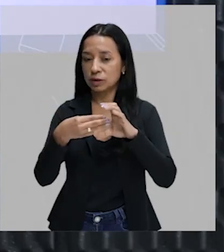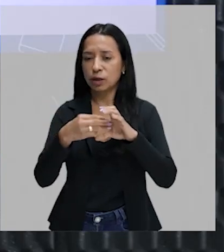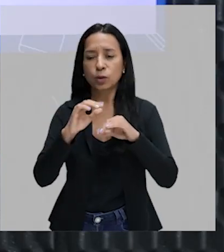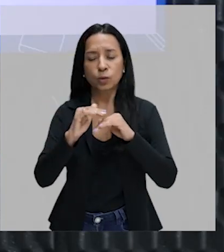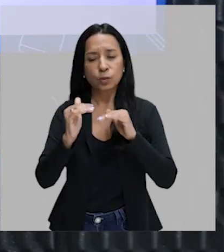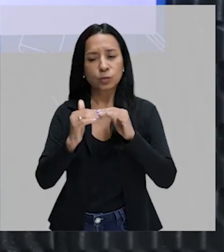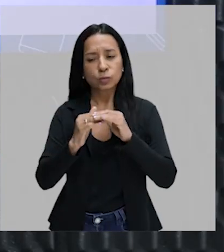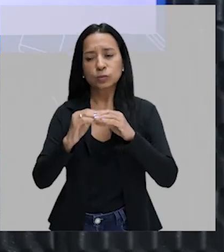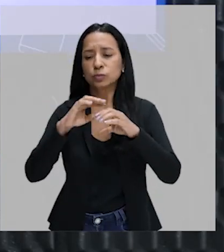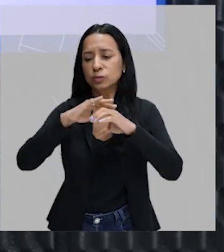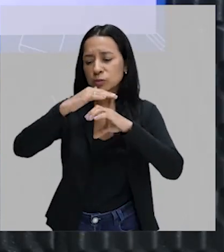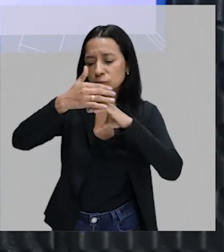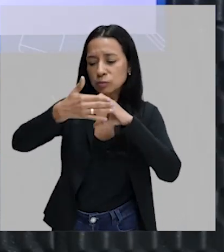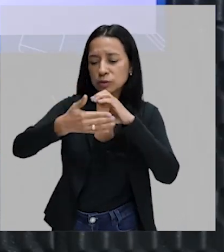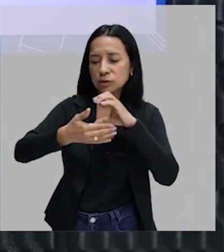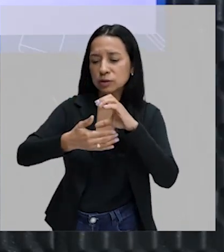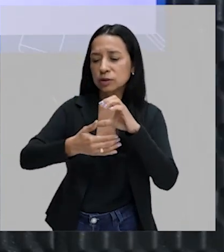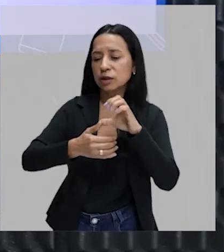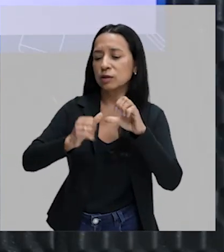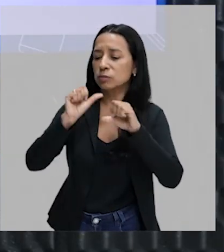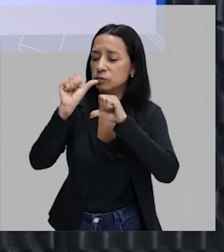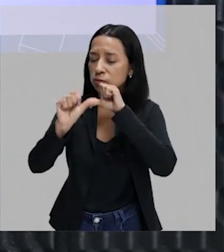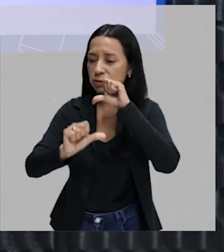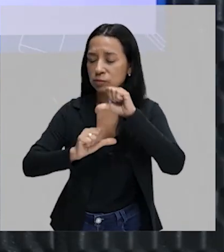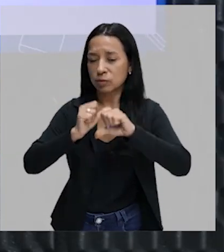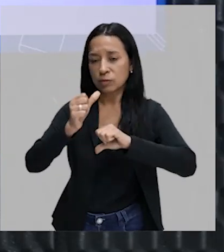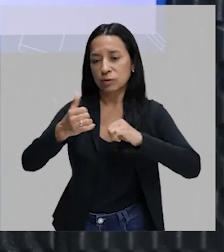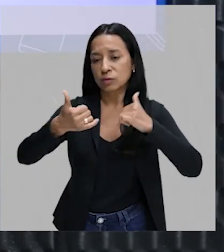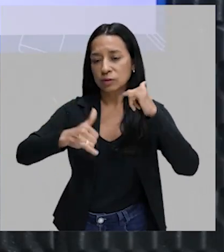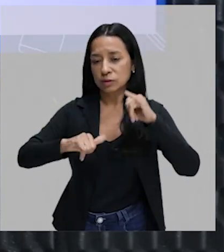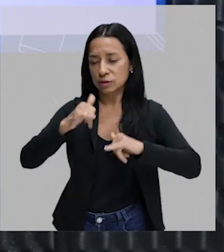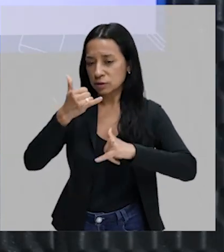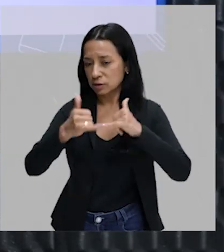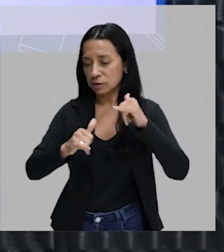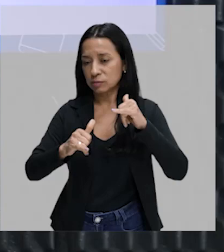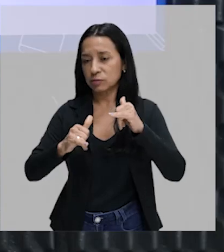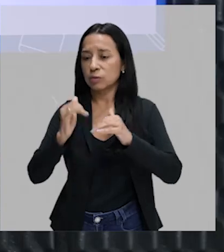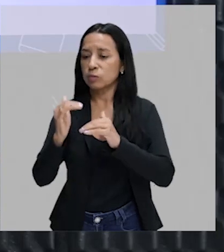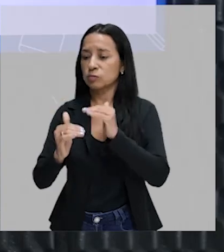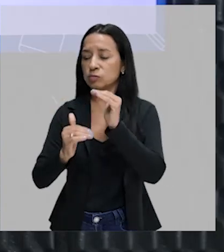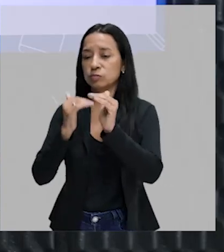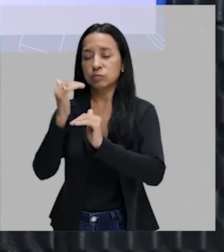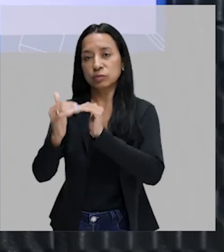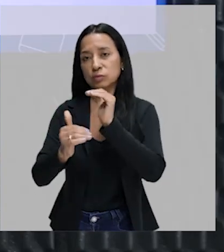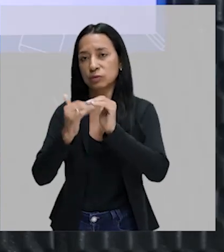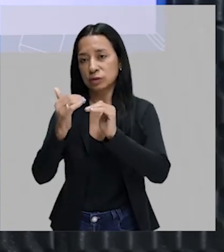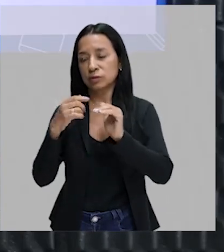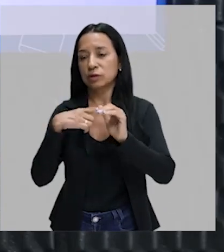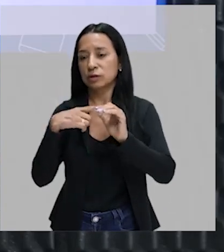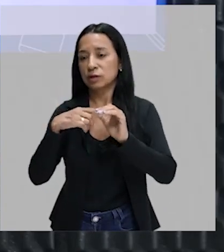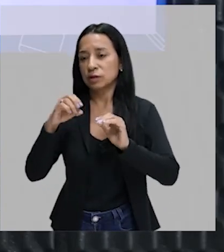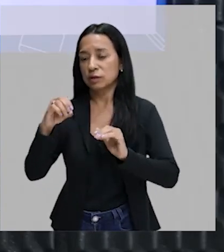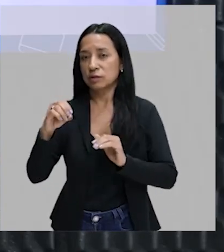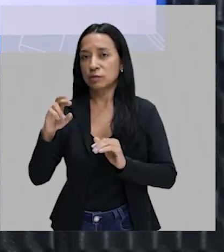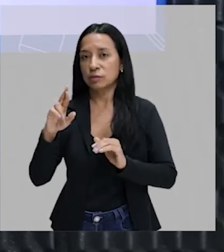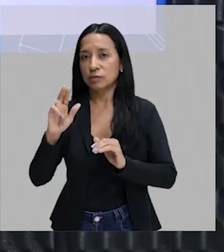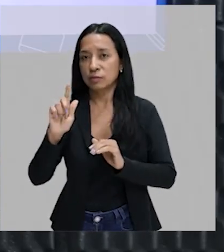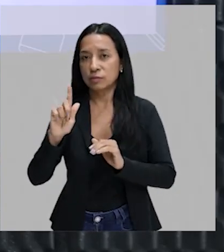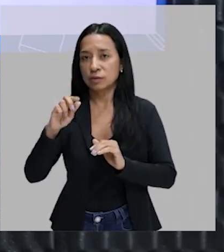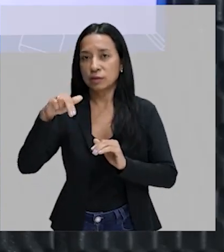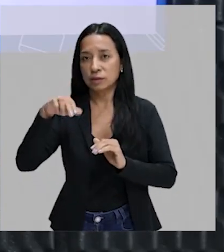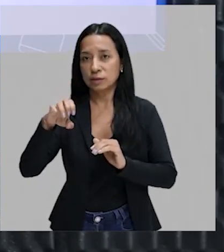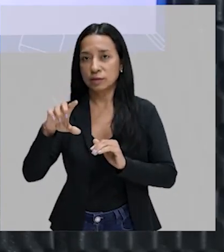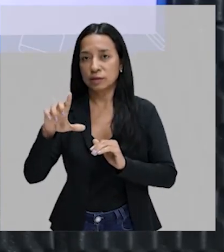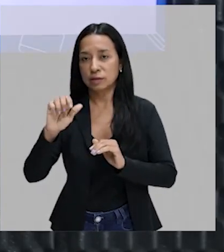reações químicas que ocorrem nela, as organelas, os processos que ocorrem nessas organelas, nós vamos